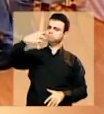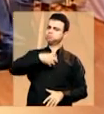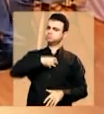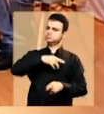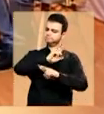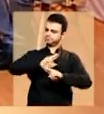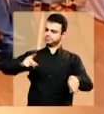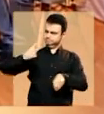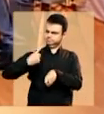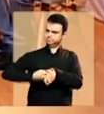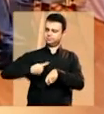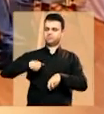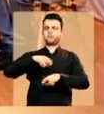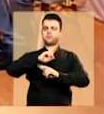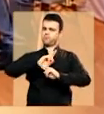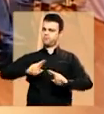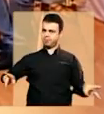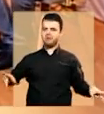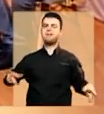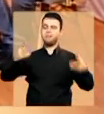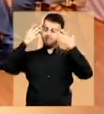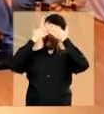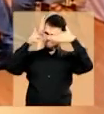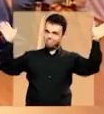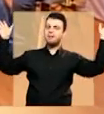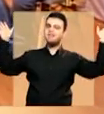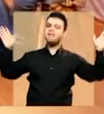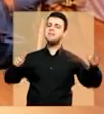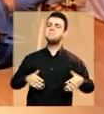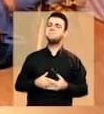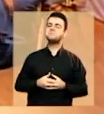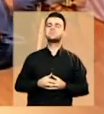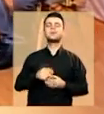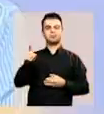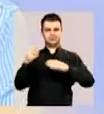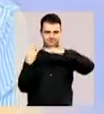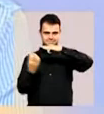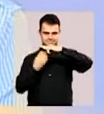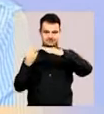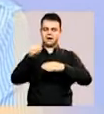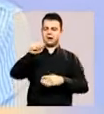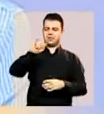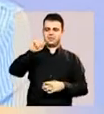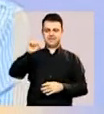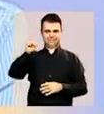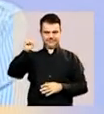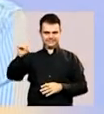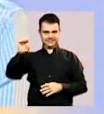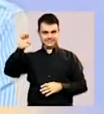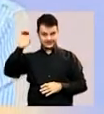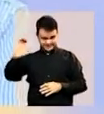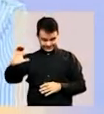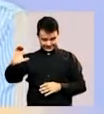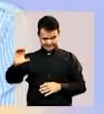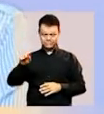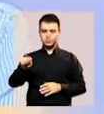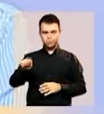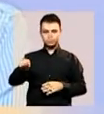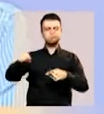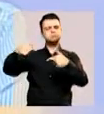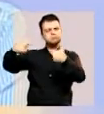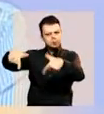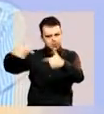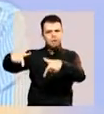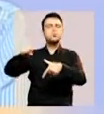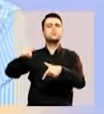qualquer paradigma que você tem. A IESEC, ela trabalha